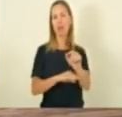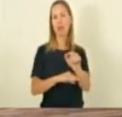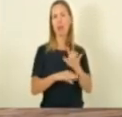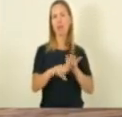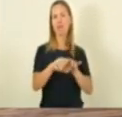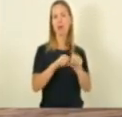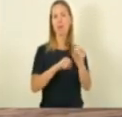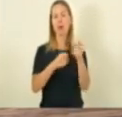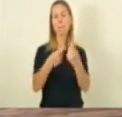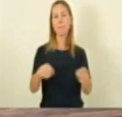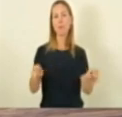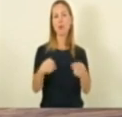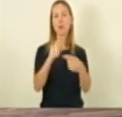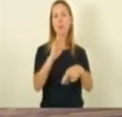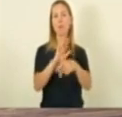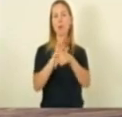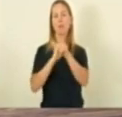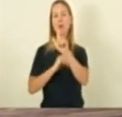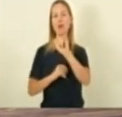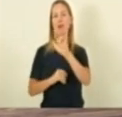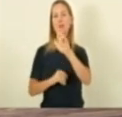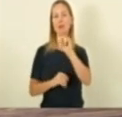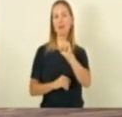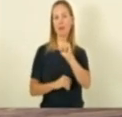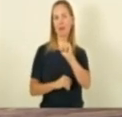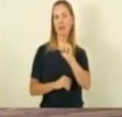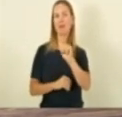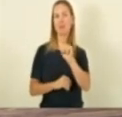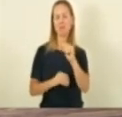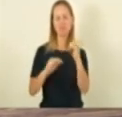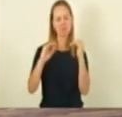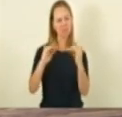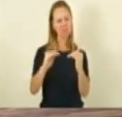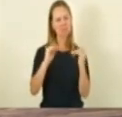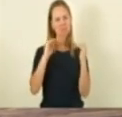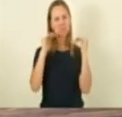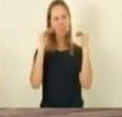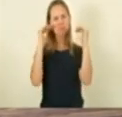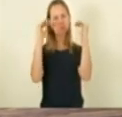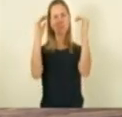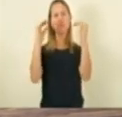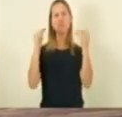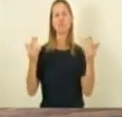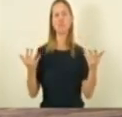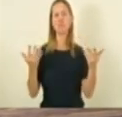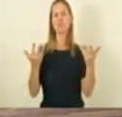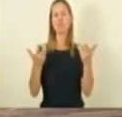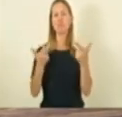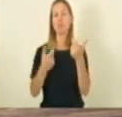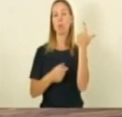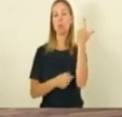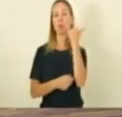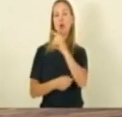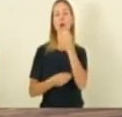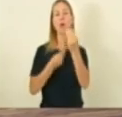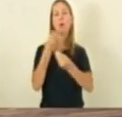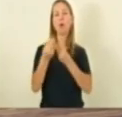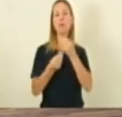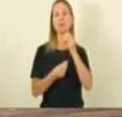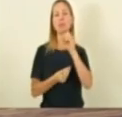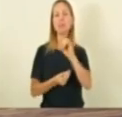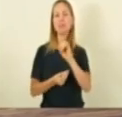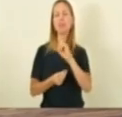da lira, que são os fora do sério, são os de excelência, só se consegue fazer se tem